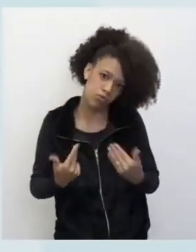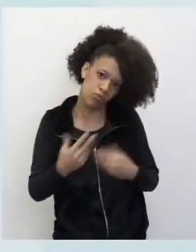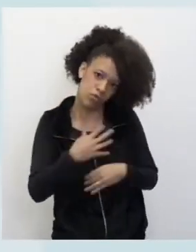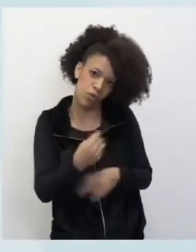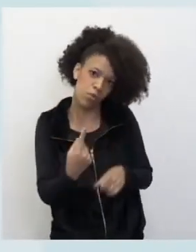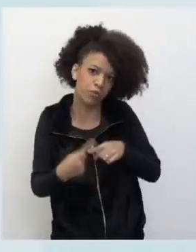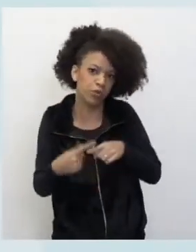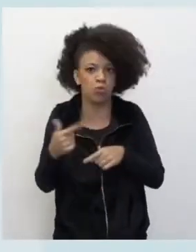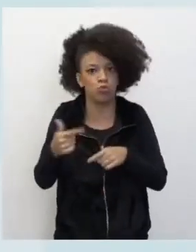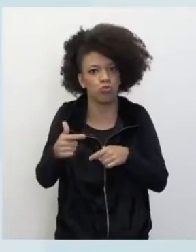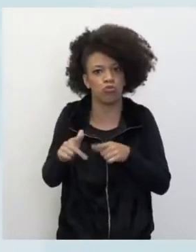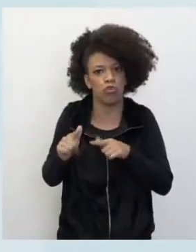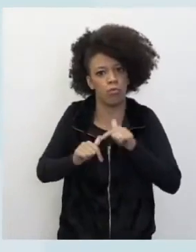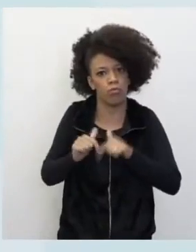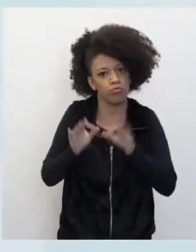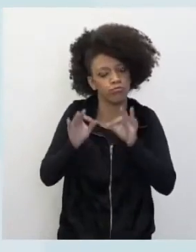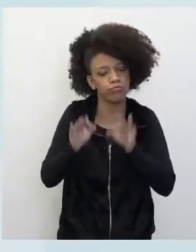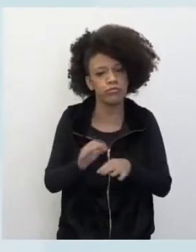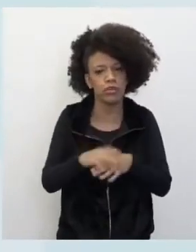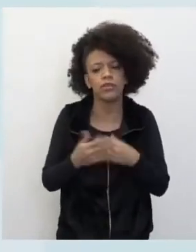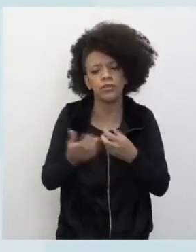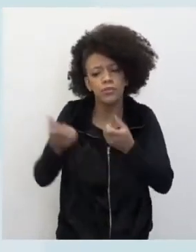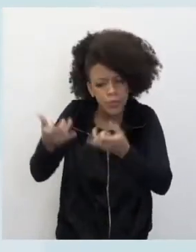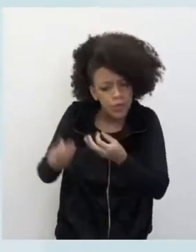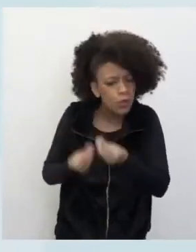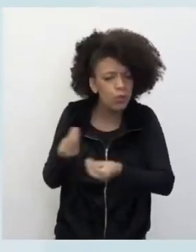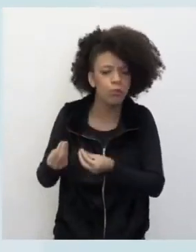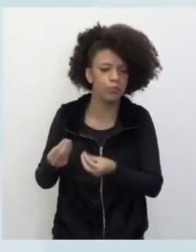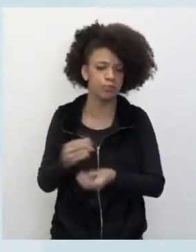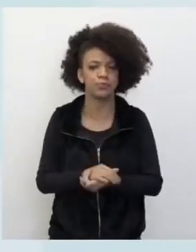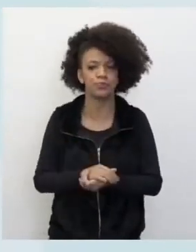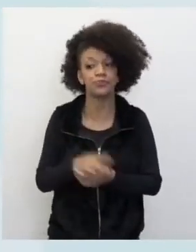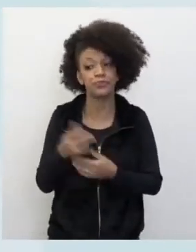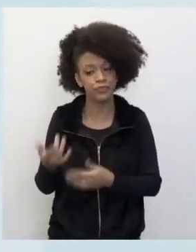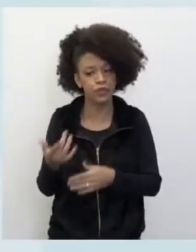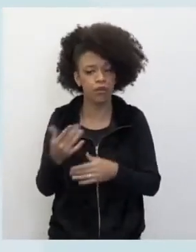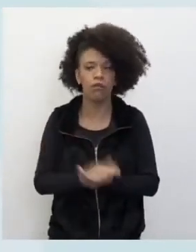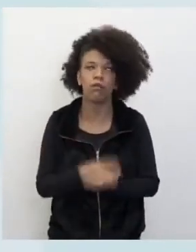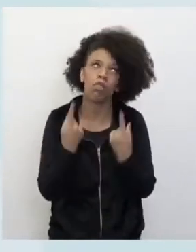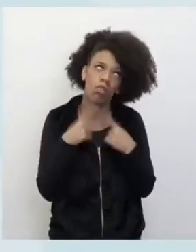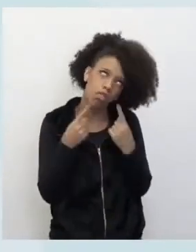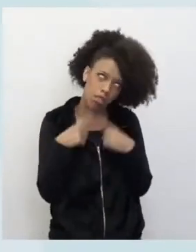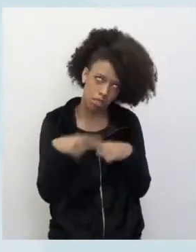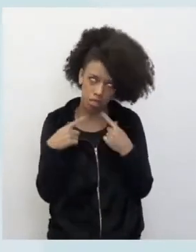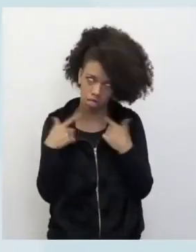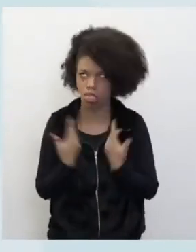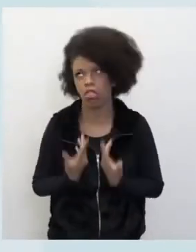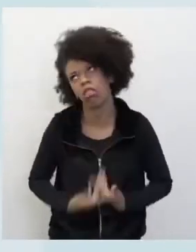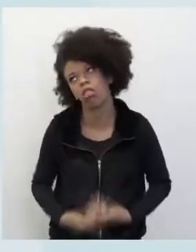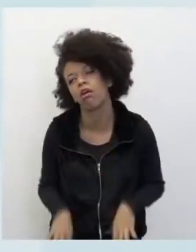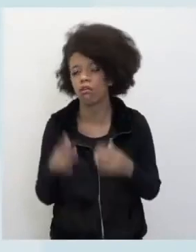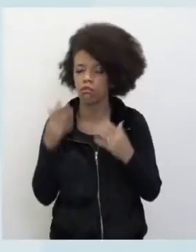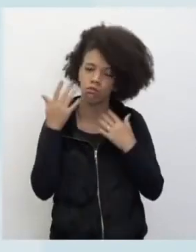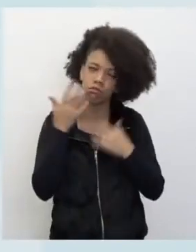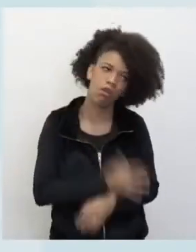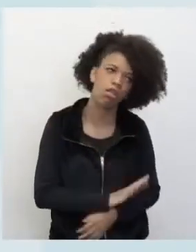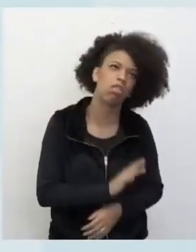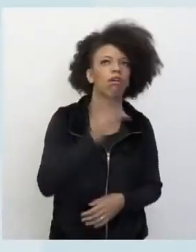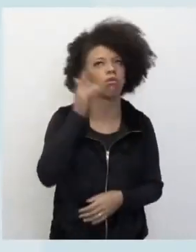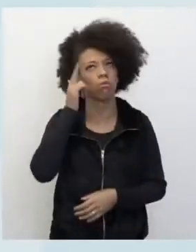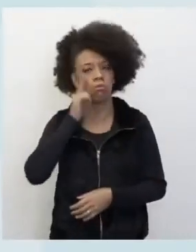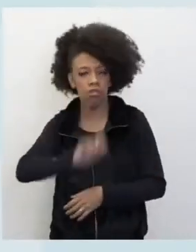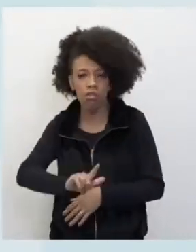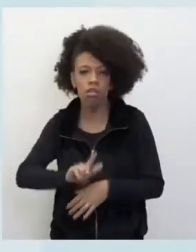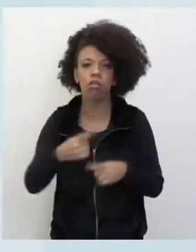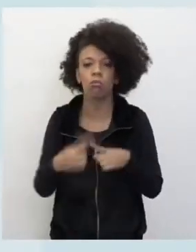equipamento adequado. Expliquei mais ou menos o que eu queria. Ela começou a resmungar, reclamar que ela não ia conseguir, que aquela posição